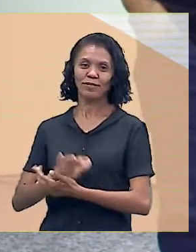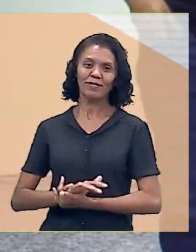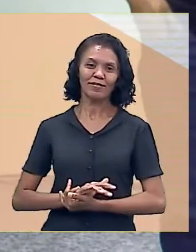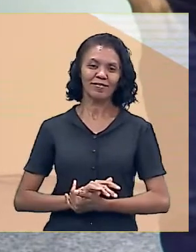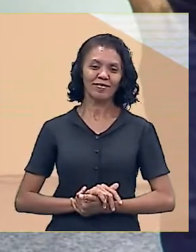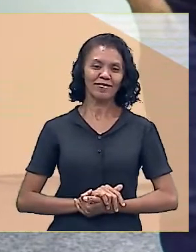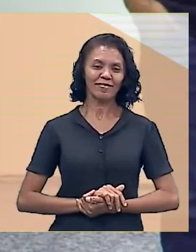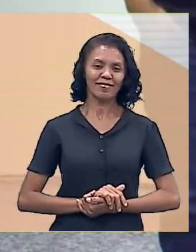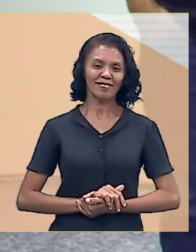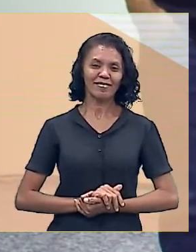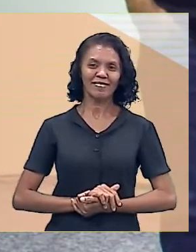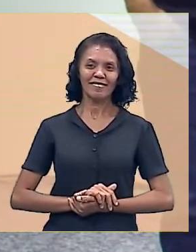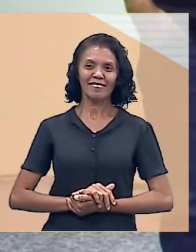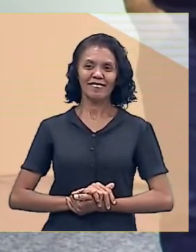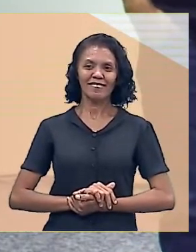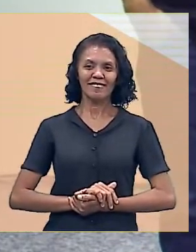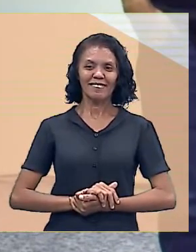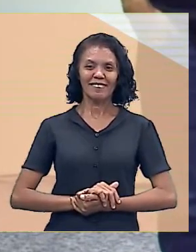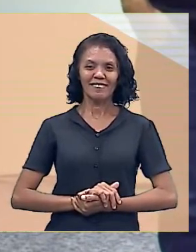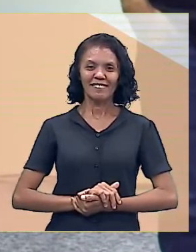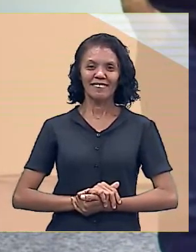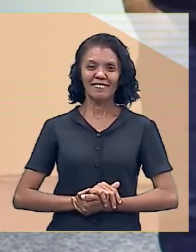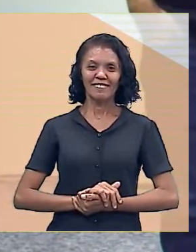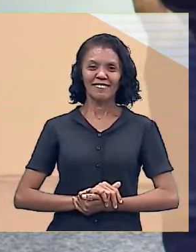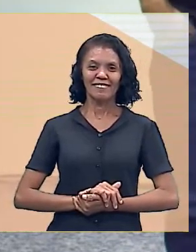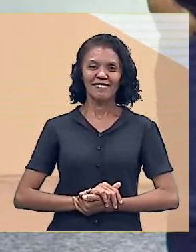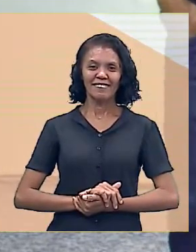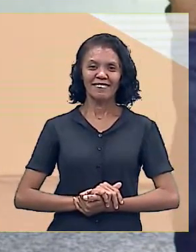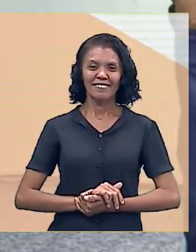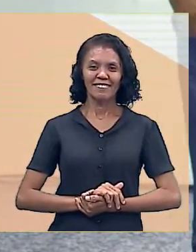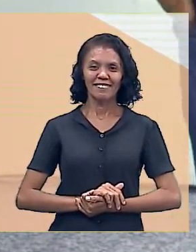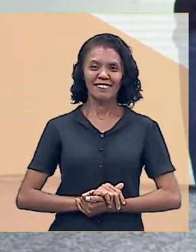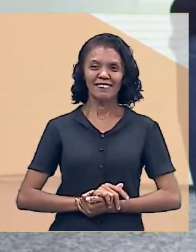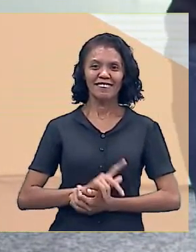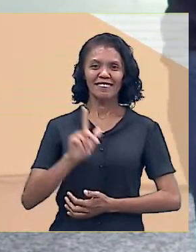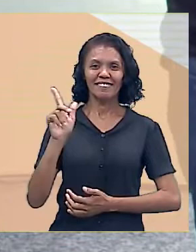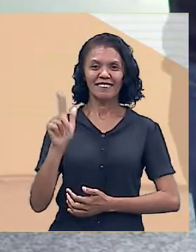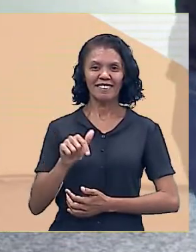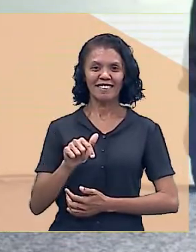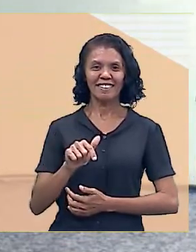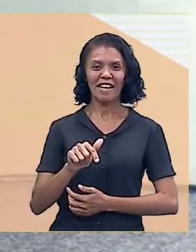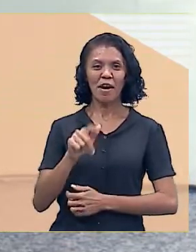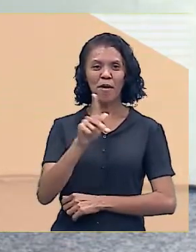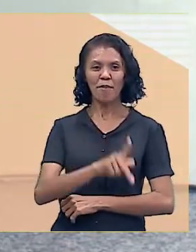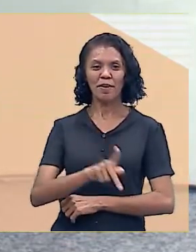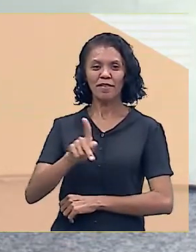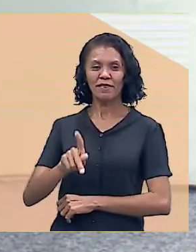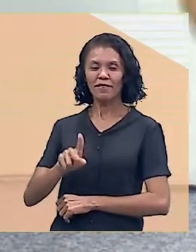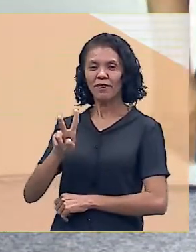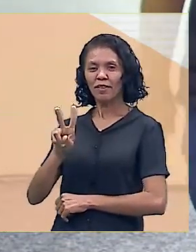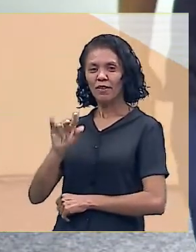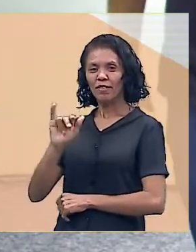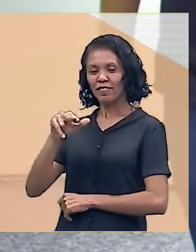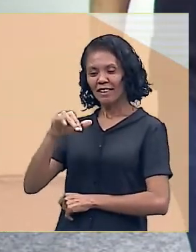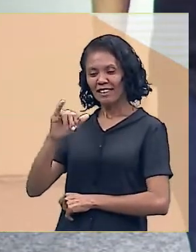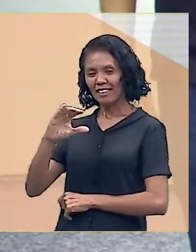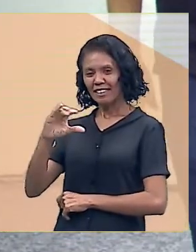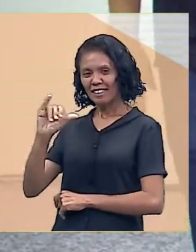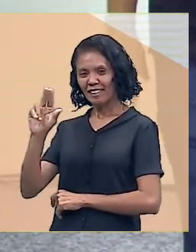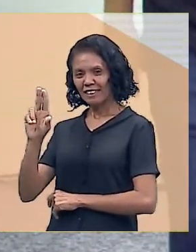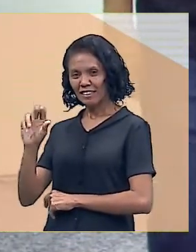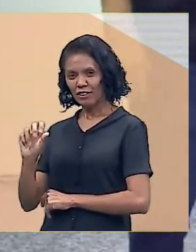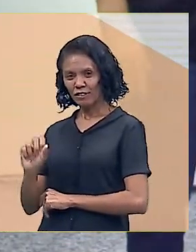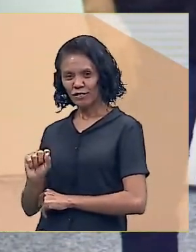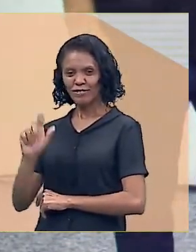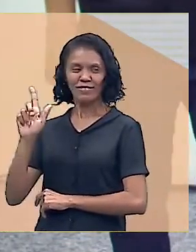logo o Vinícius aí para ele tá entendendo ele vai É eu Vinícius Freitas é o craque da redação aí a